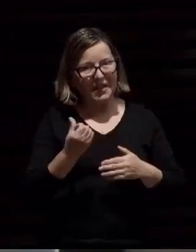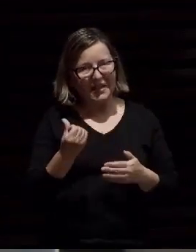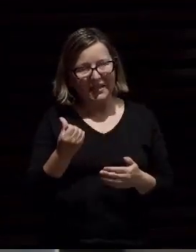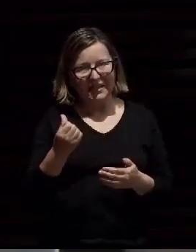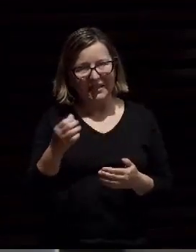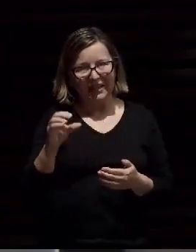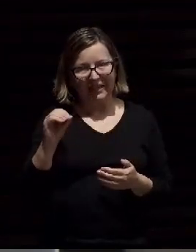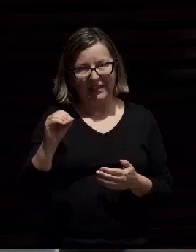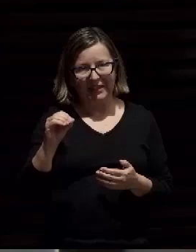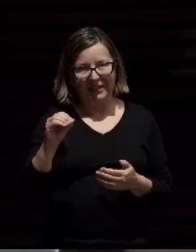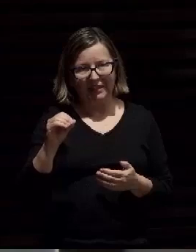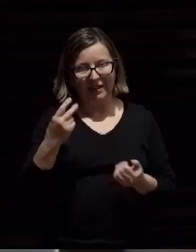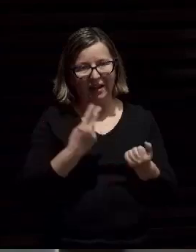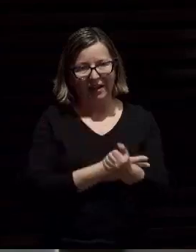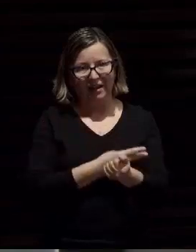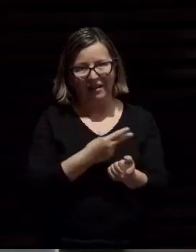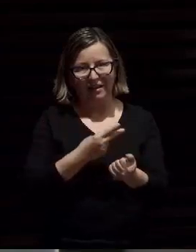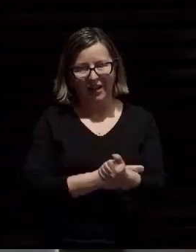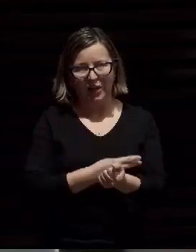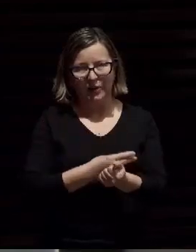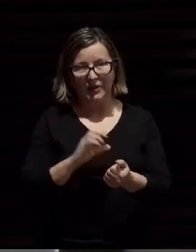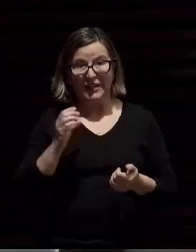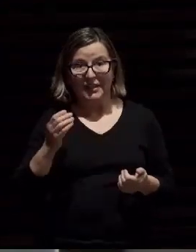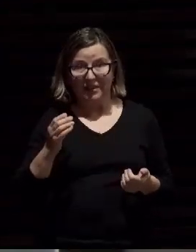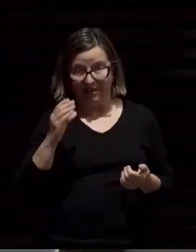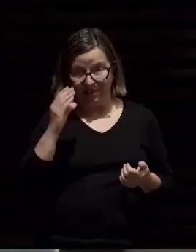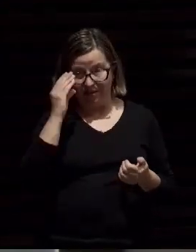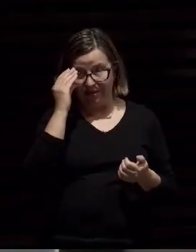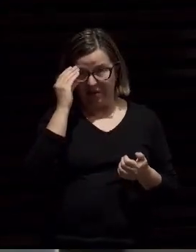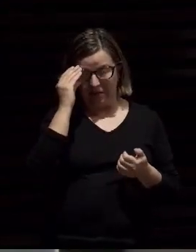60 erros científicos da Bíblia.